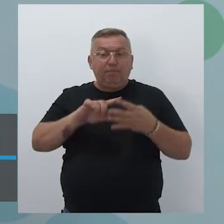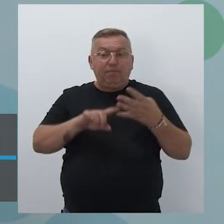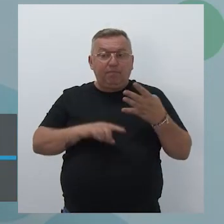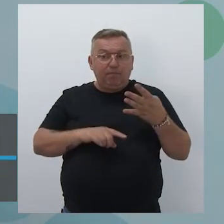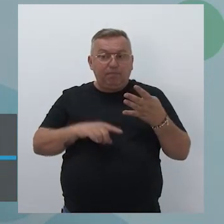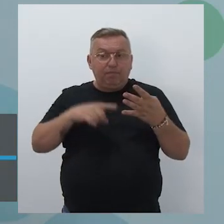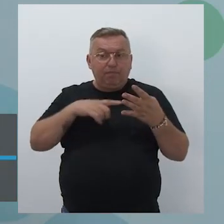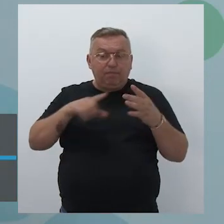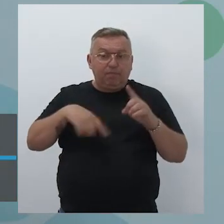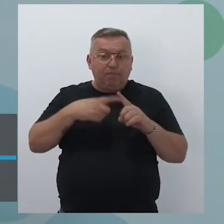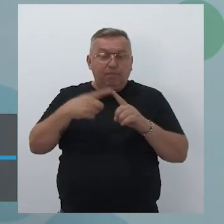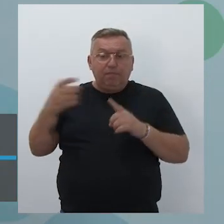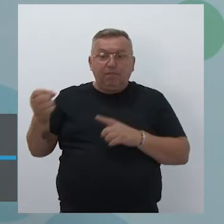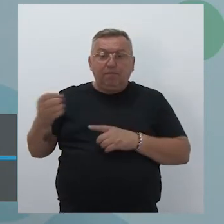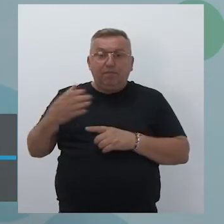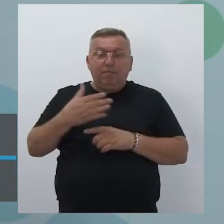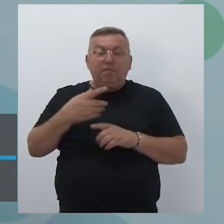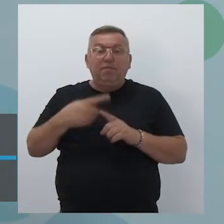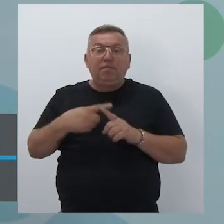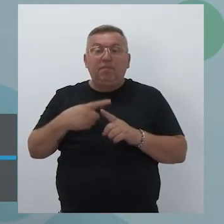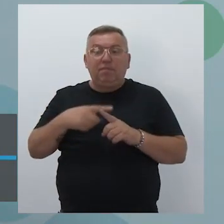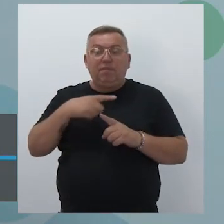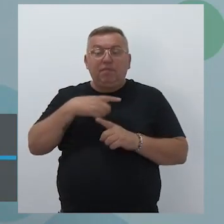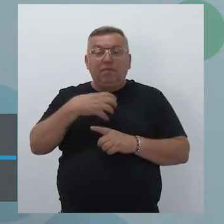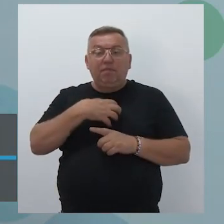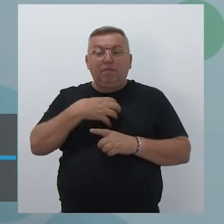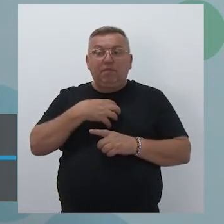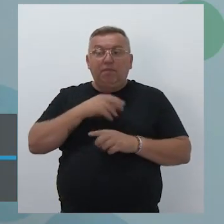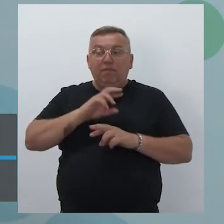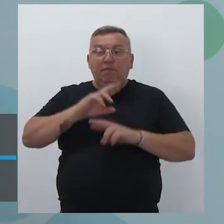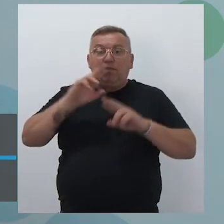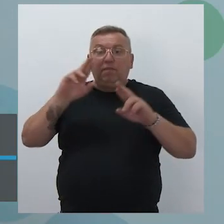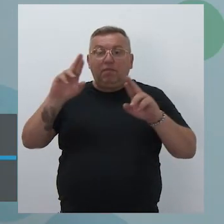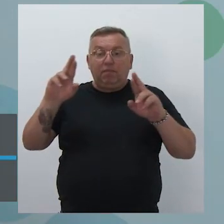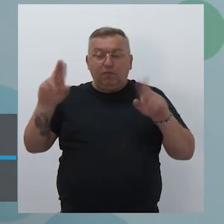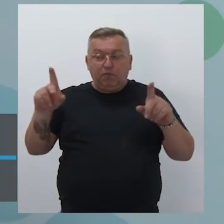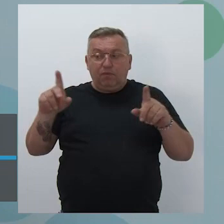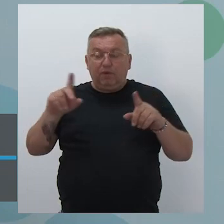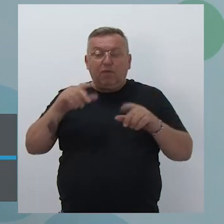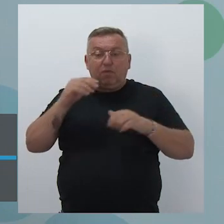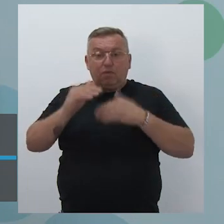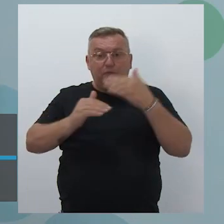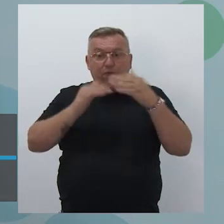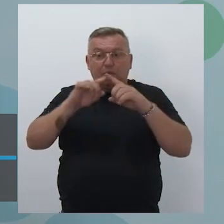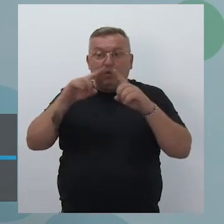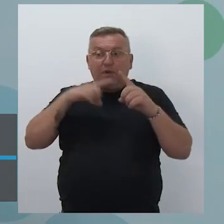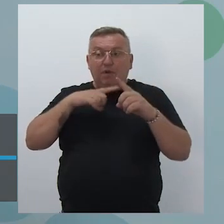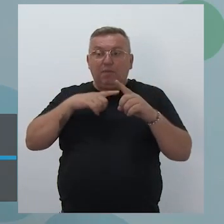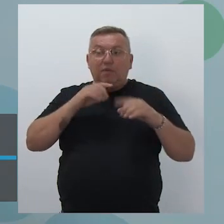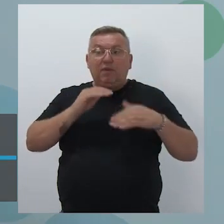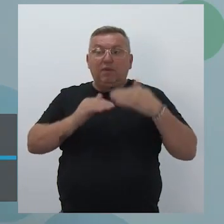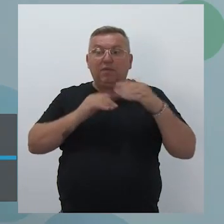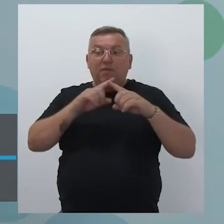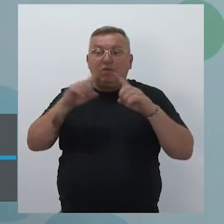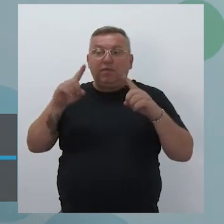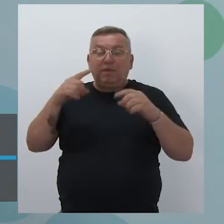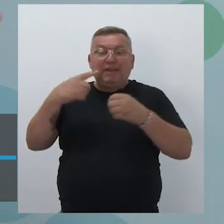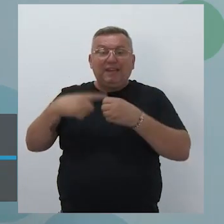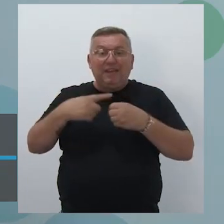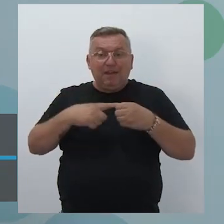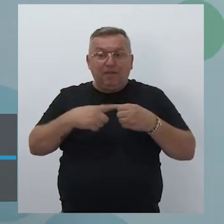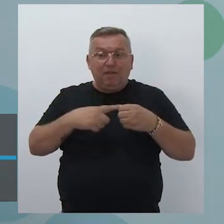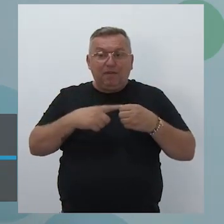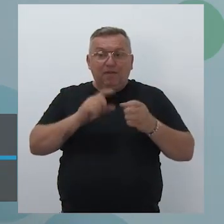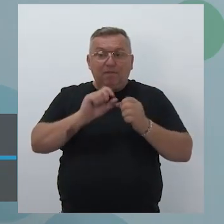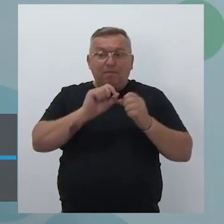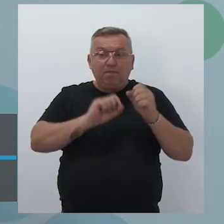sociologia é a mais contemporânea, porque é uma situação dicotômica do progresso. Nós precisamos desenvolver a cidade. Ah, vamos construir